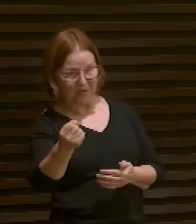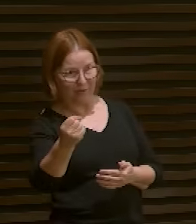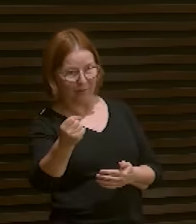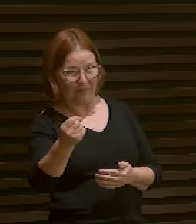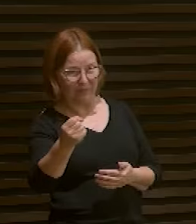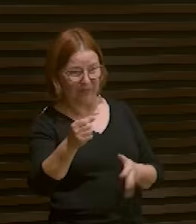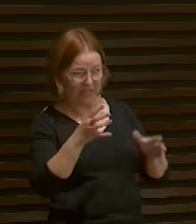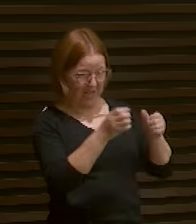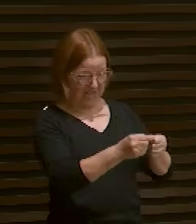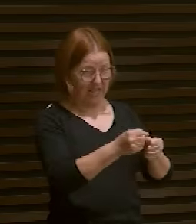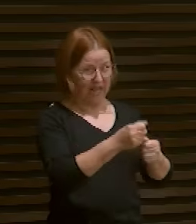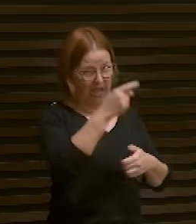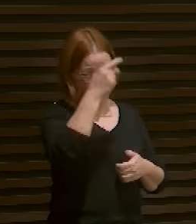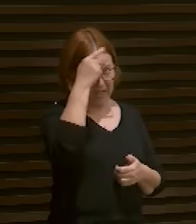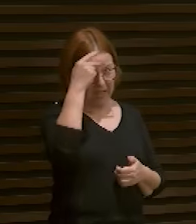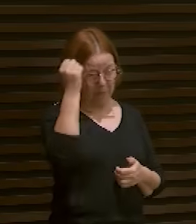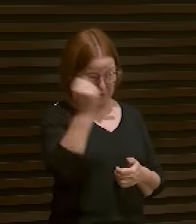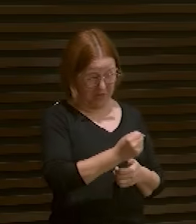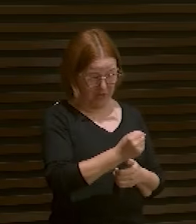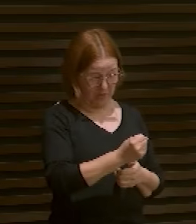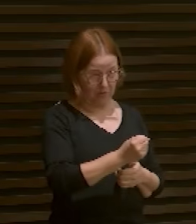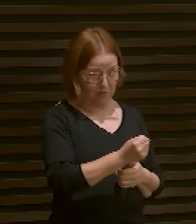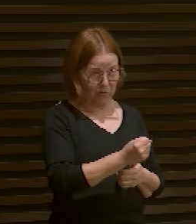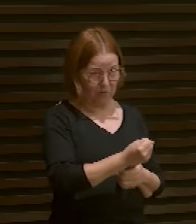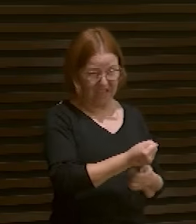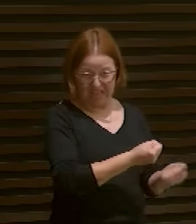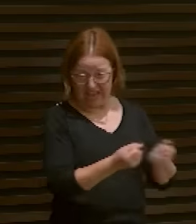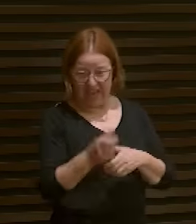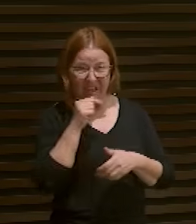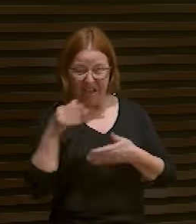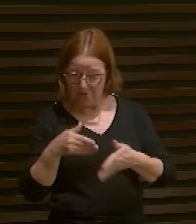Se a família que perdeu o ente